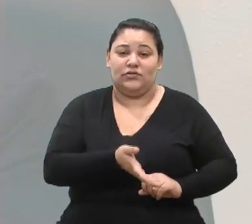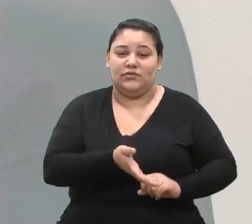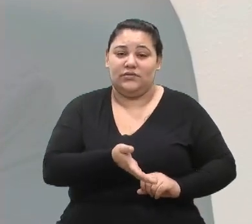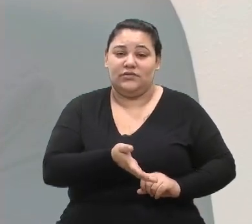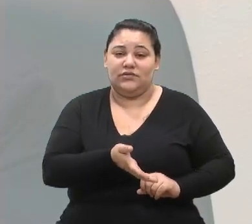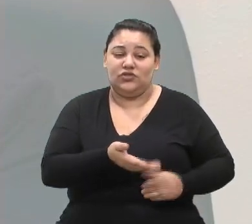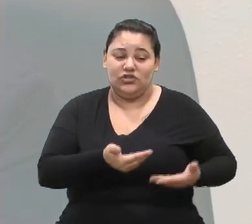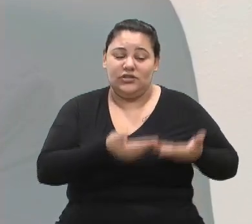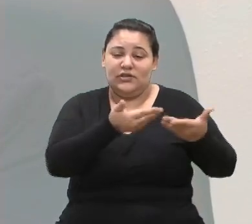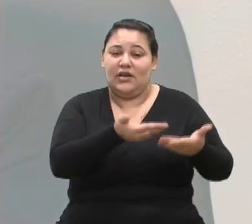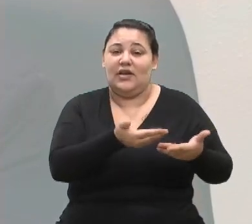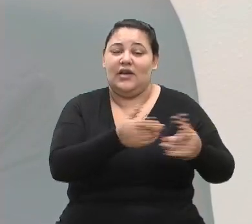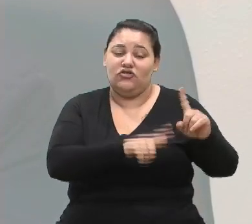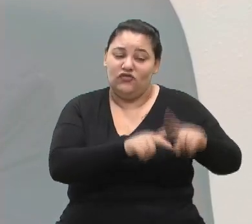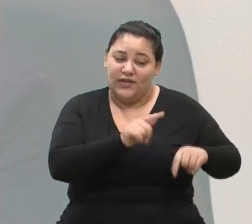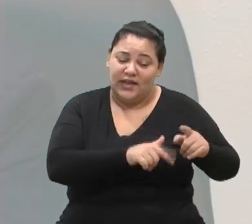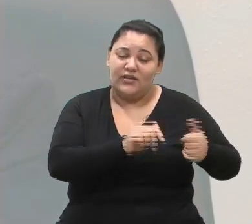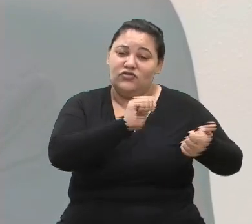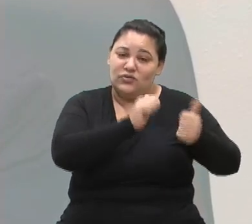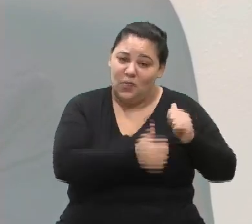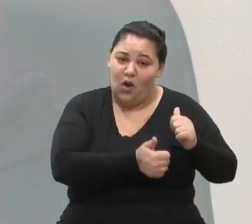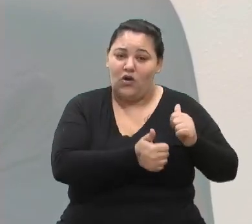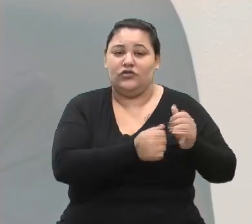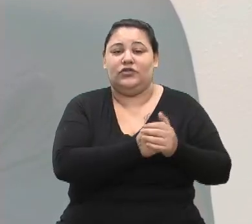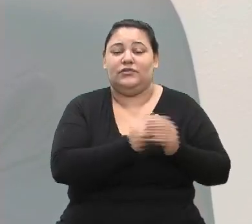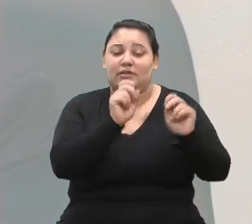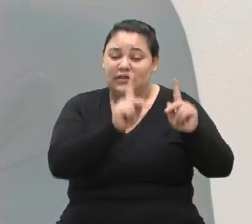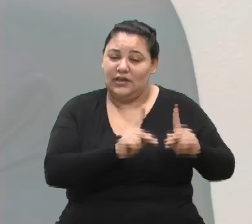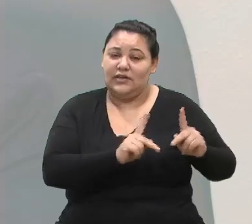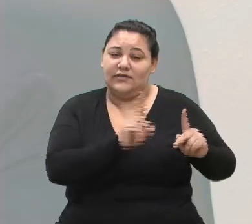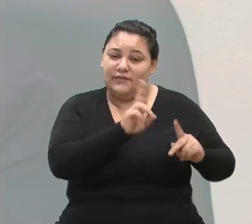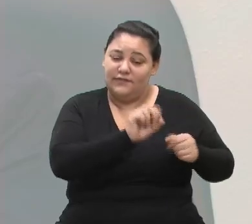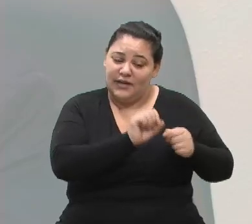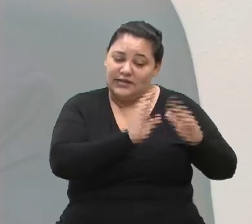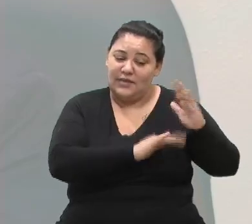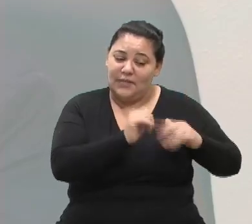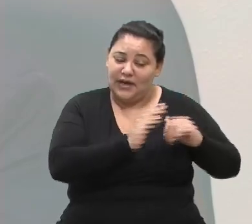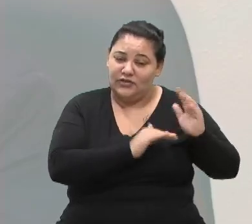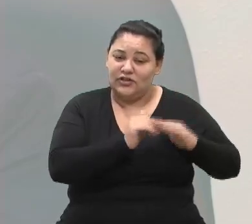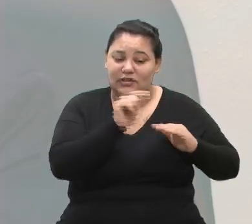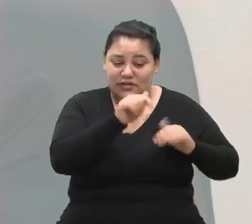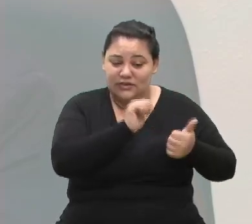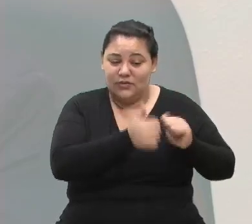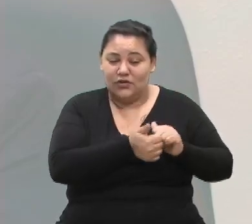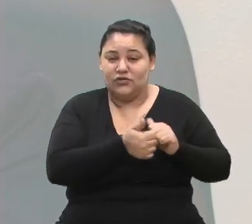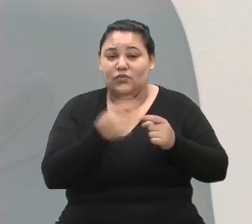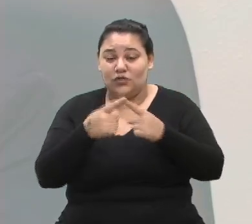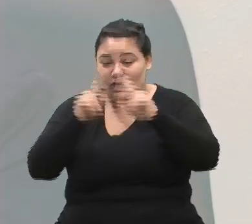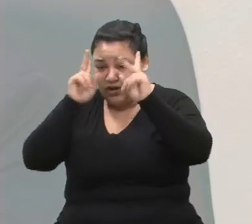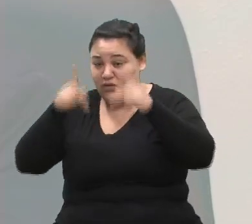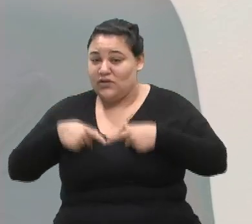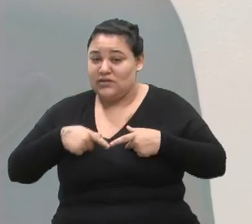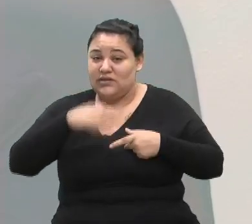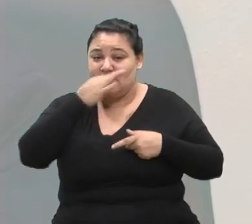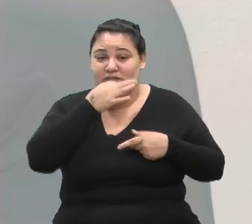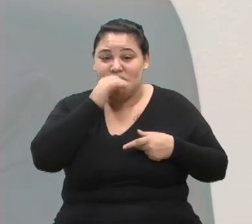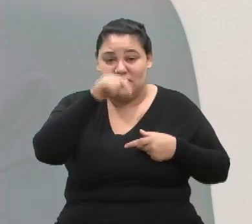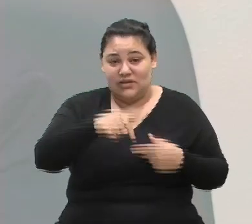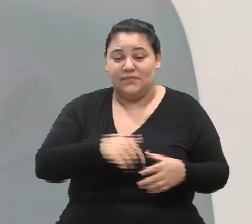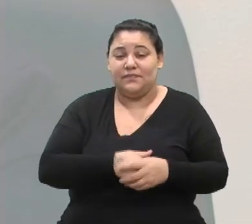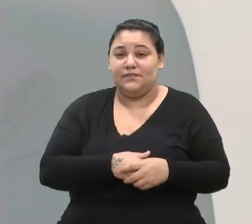proporcionar atividade para quem pratica essa modalidade esportiva, que é uma modalidade reconhecida no município de Caxias do Sul.